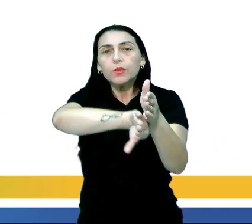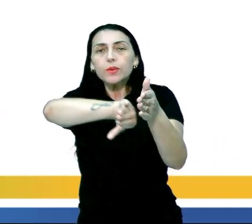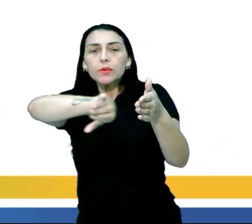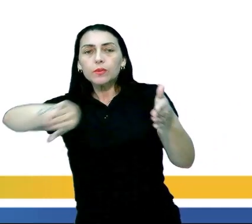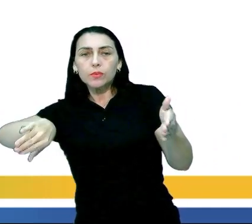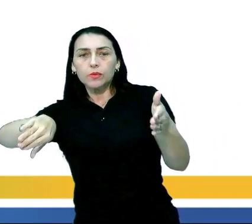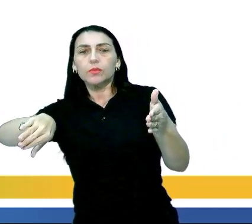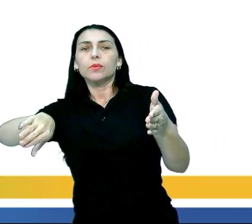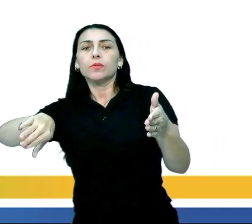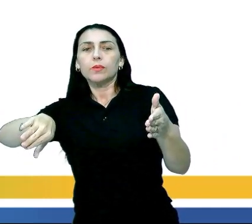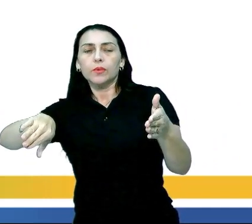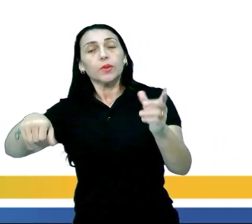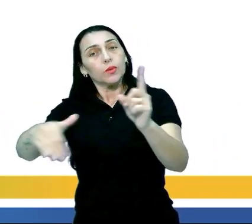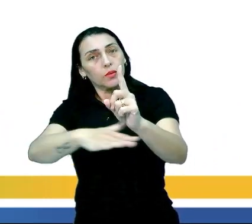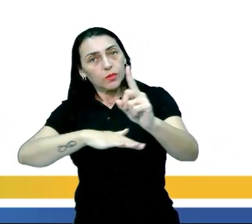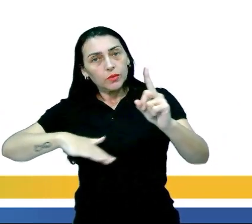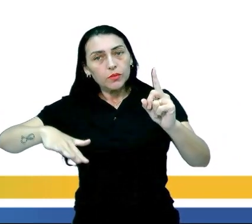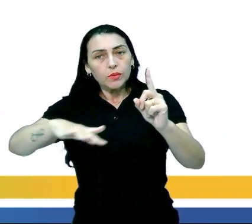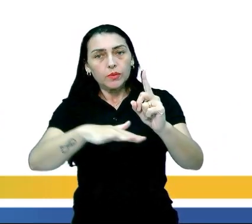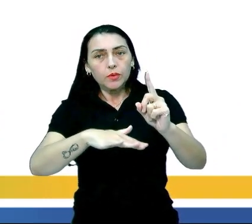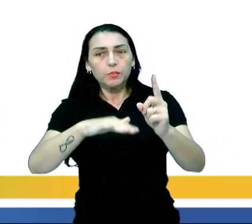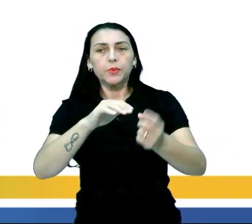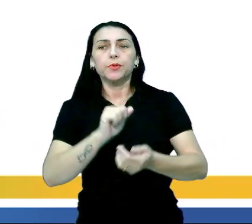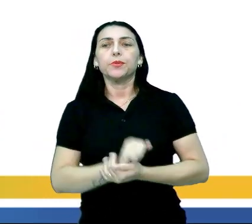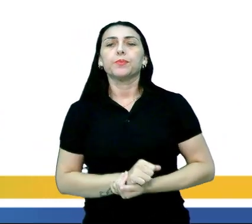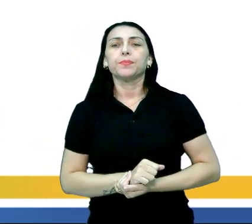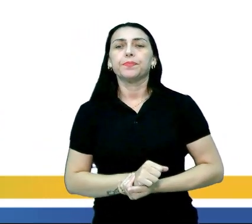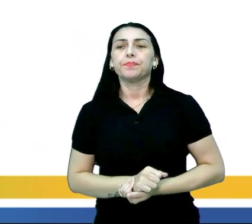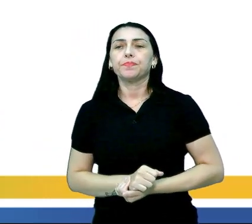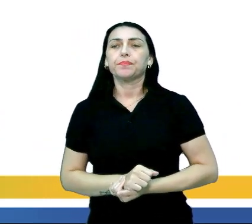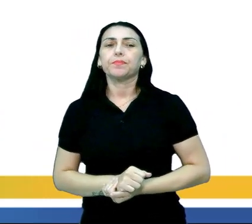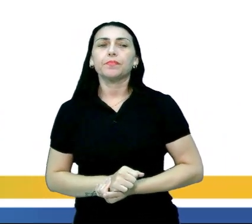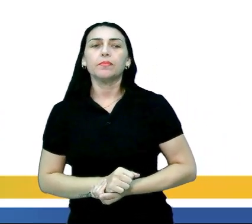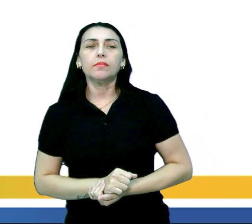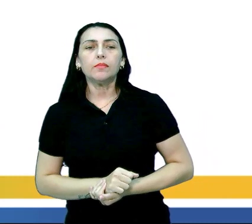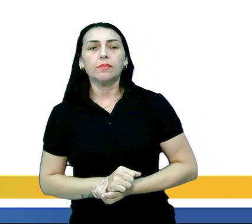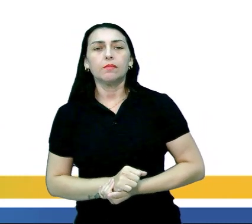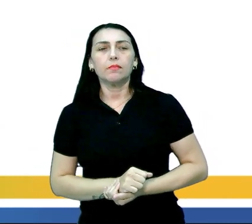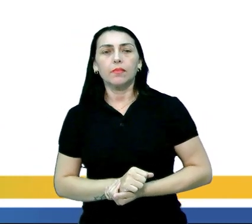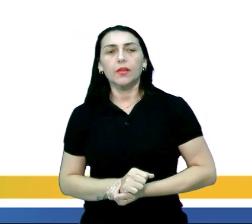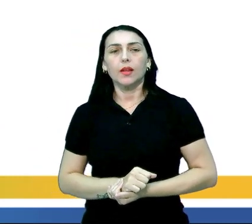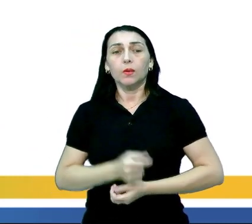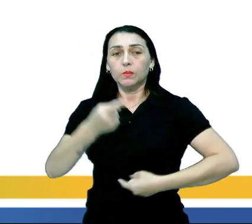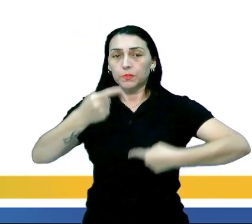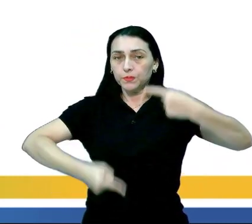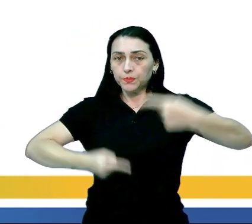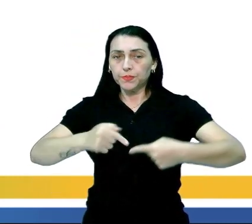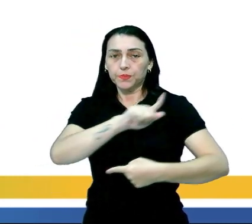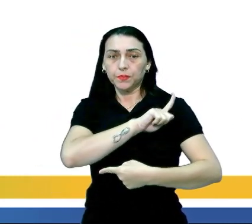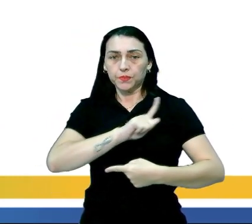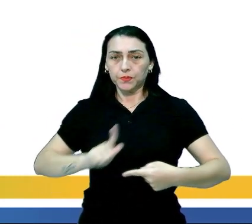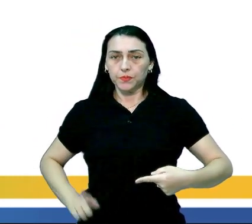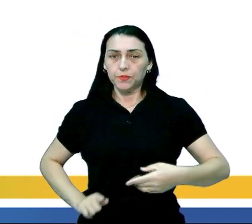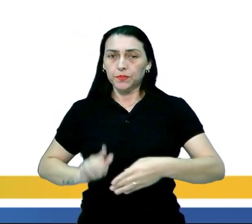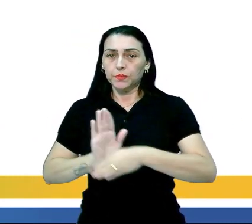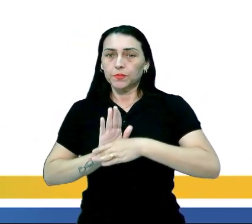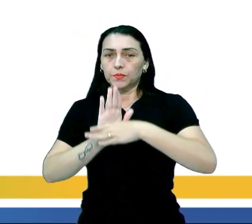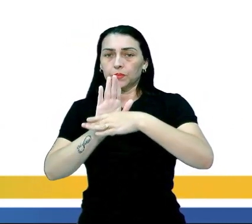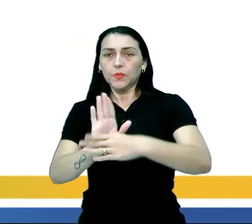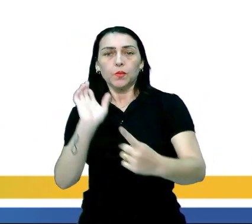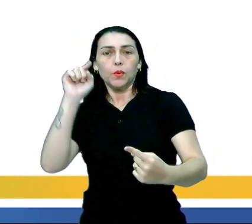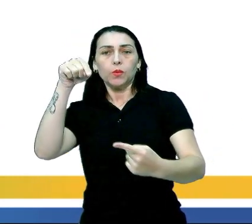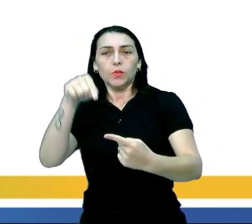os excluídos e os excluídos socialmente. Uma política governamental